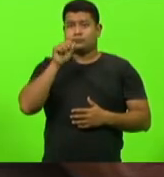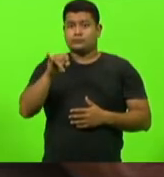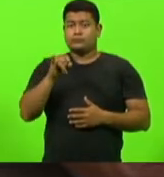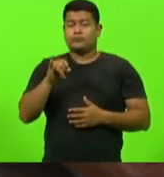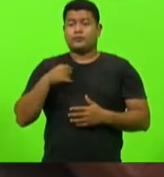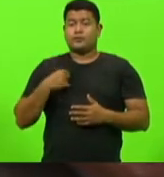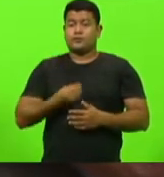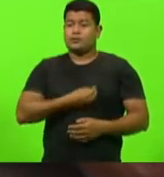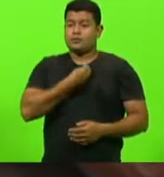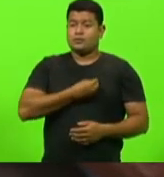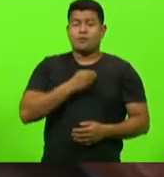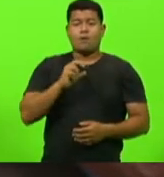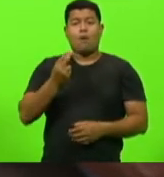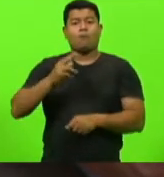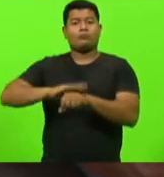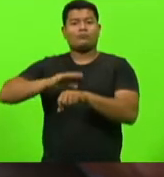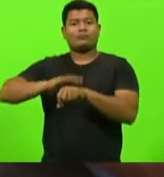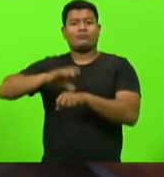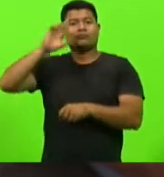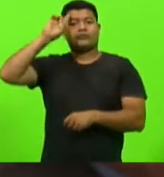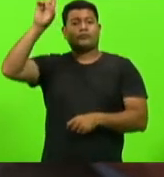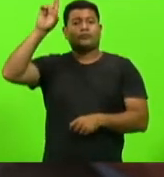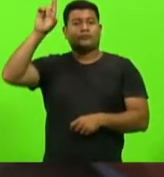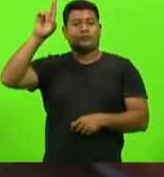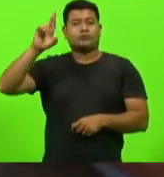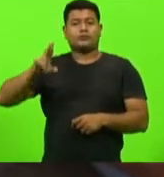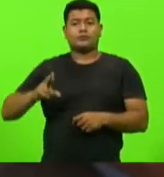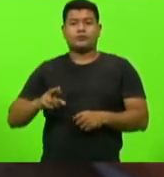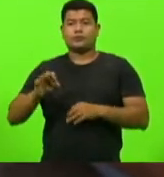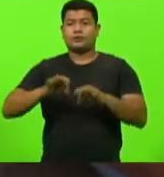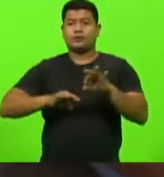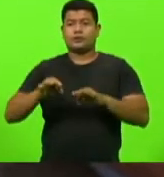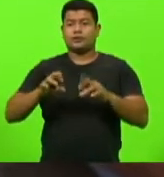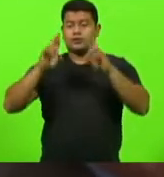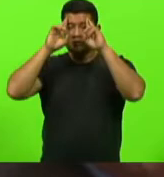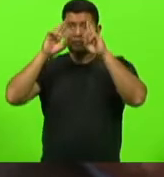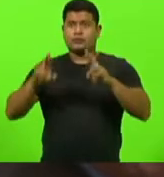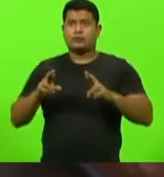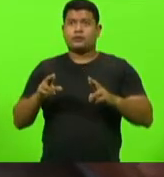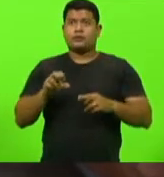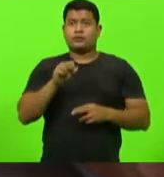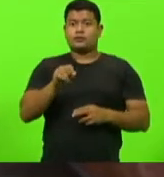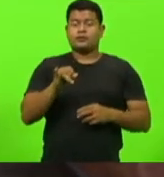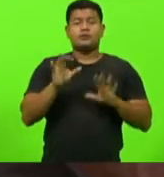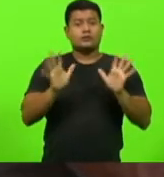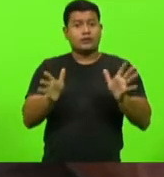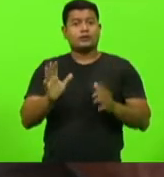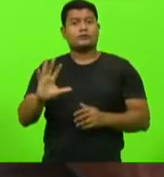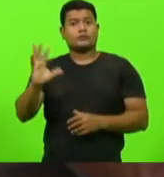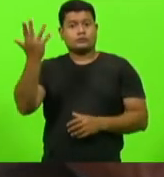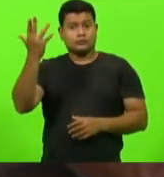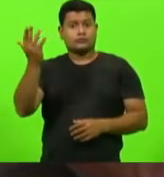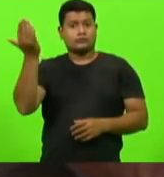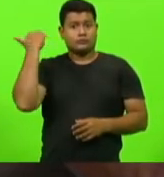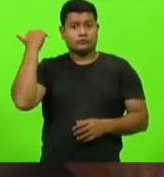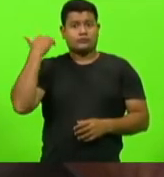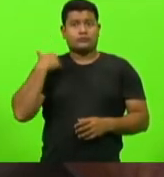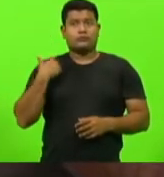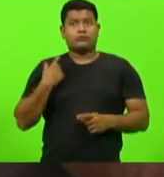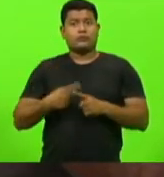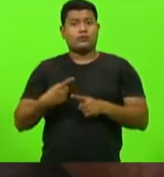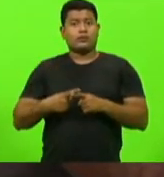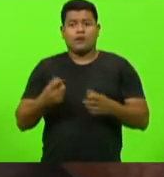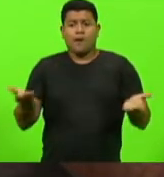o autor, que se respeite isso. Se em outras oportunidades isso aconteceu, eu não sei por que, de